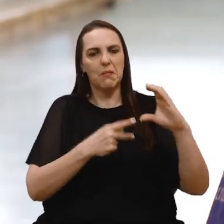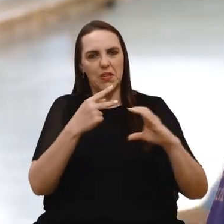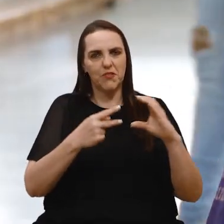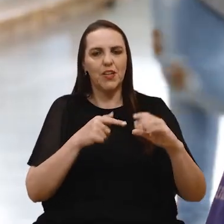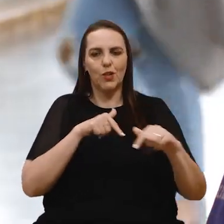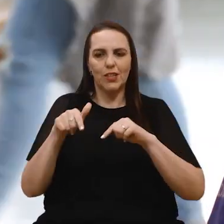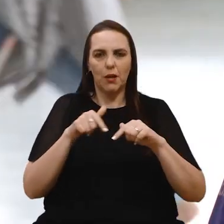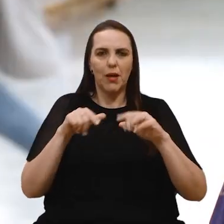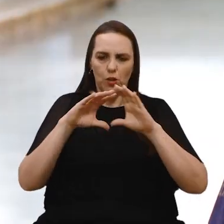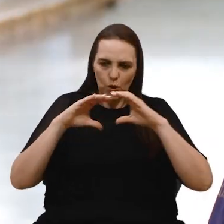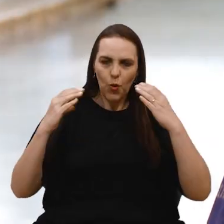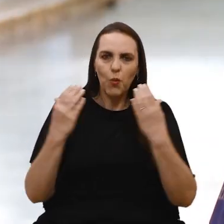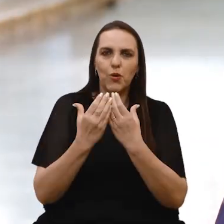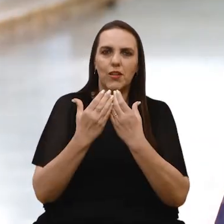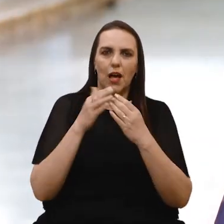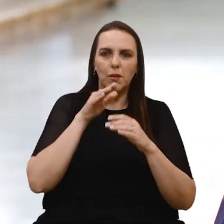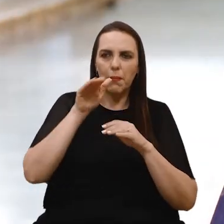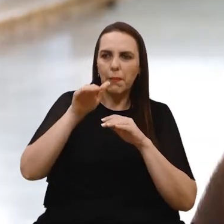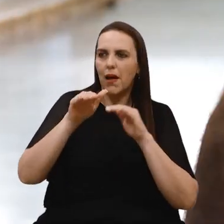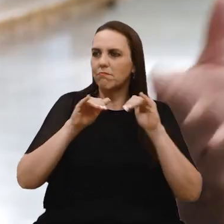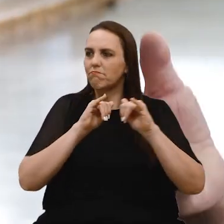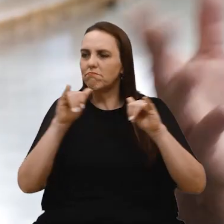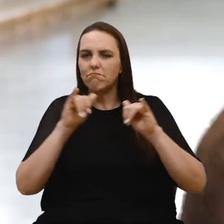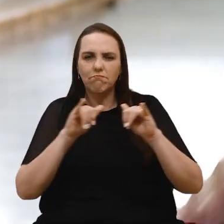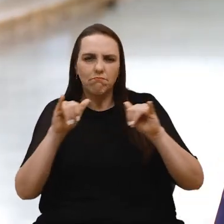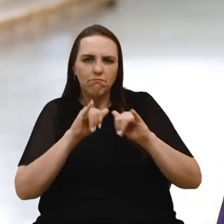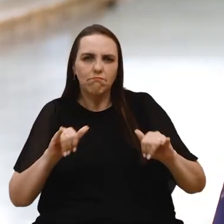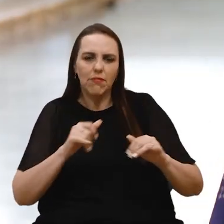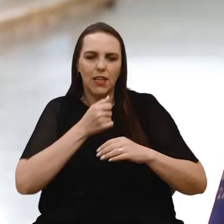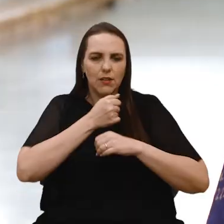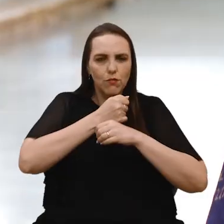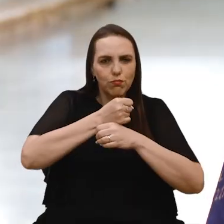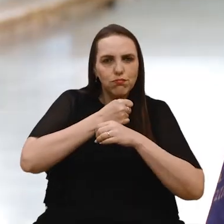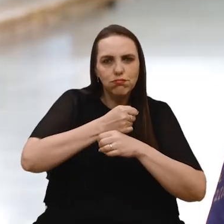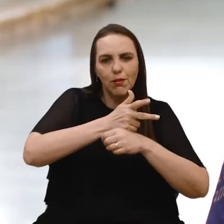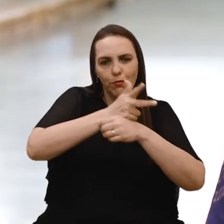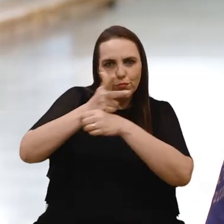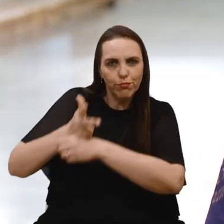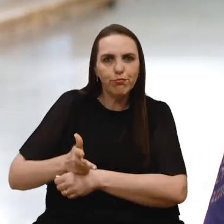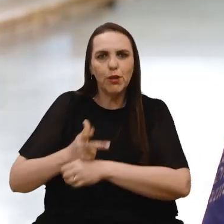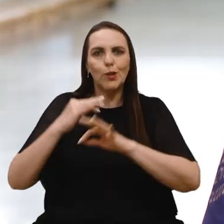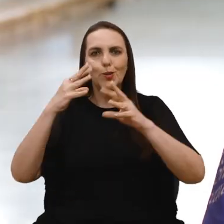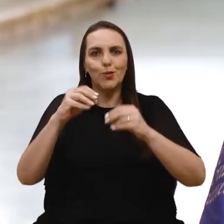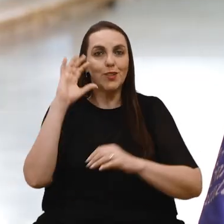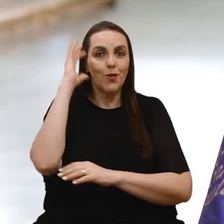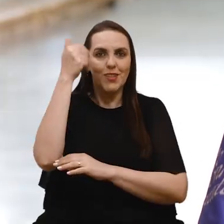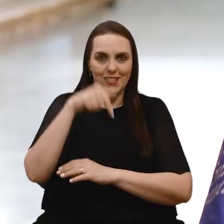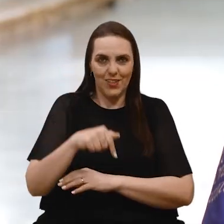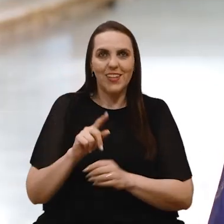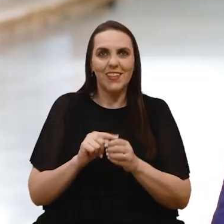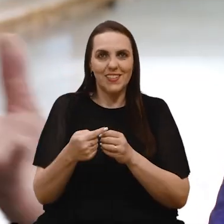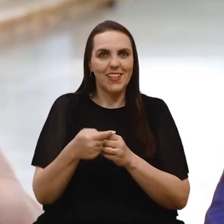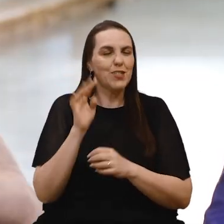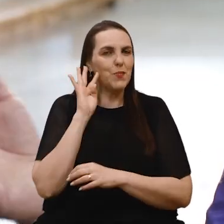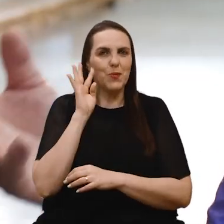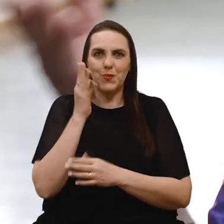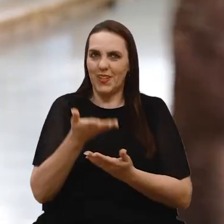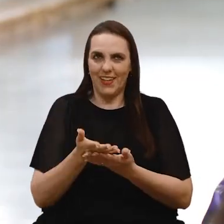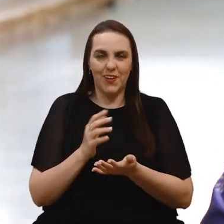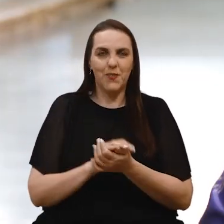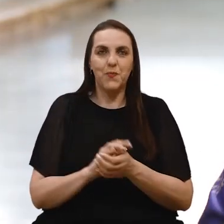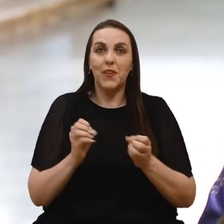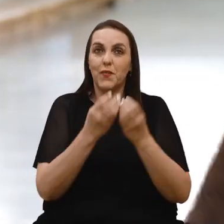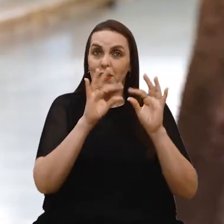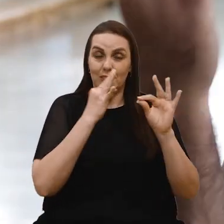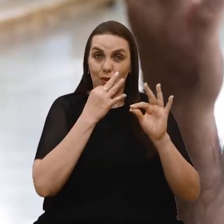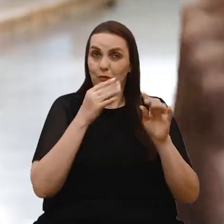à comunidade é super importante, né, nas transmissões, nas coberturas do que está acontecendo no município. Isso é muito legal e não é diferente na Festa da Uva, né?